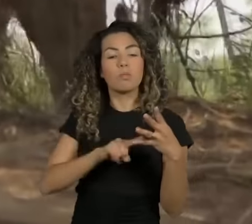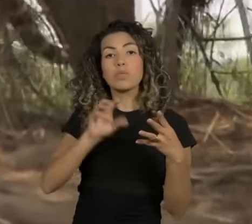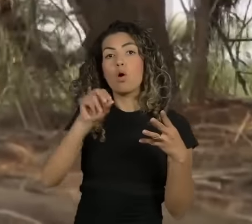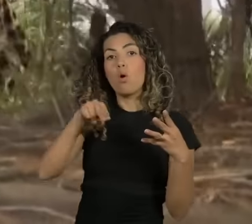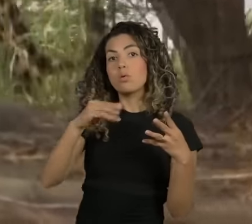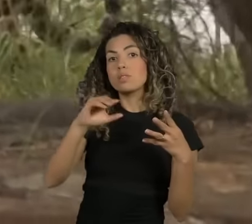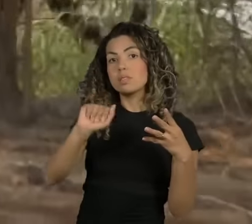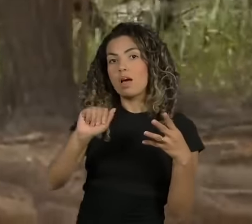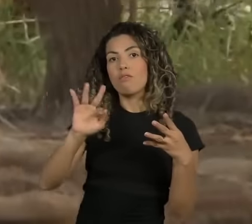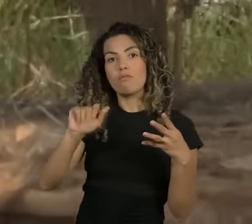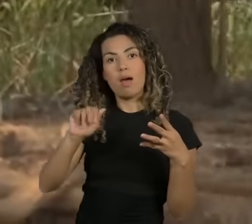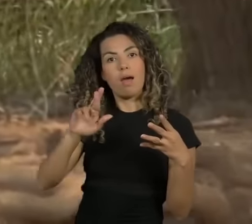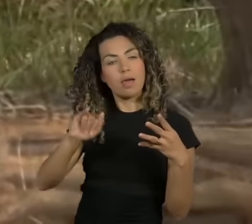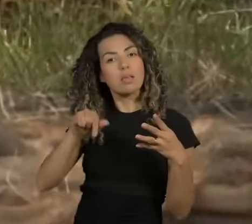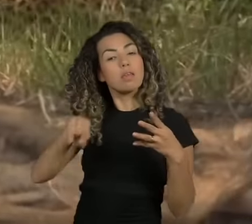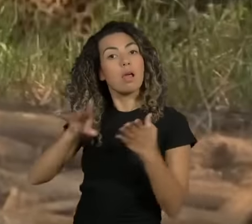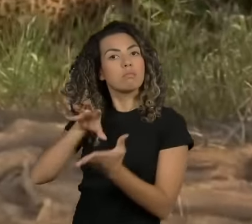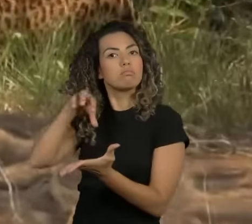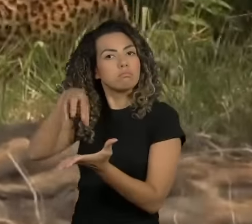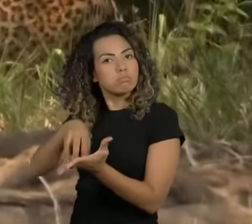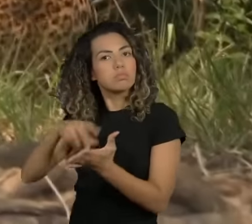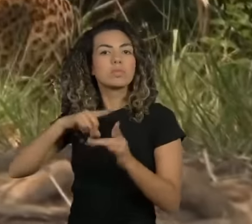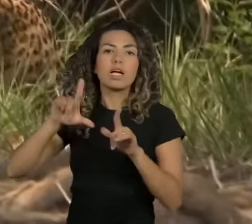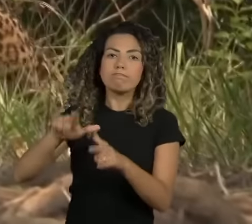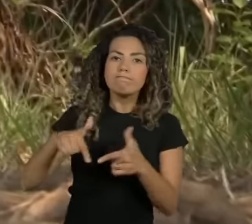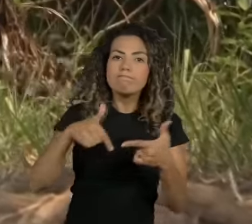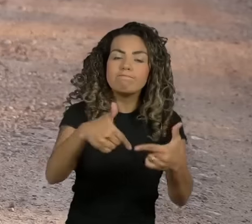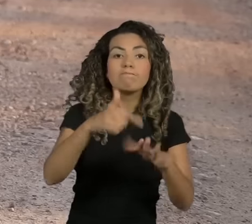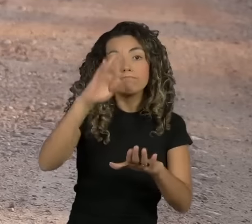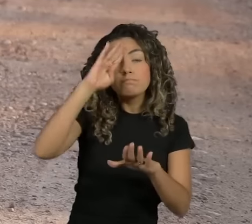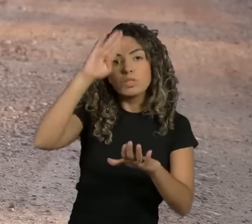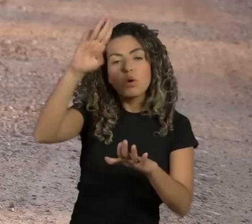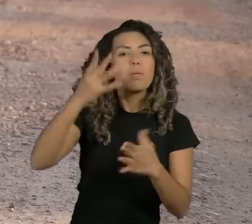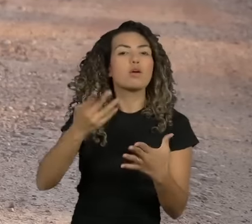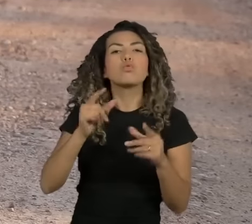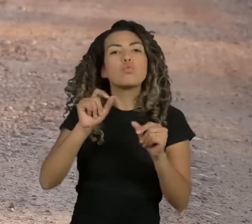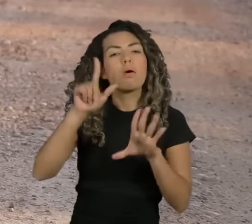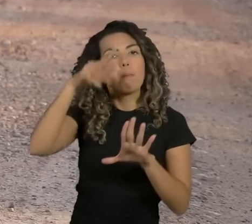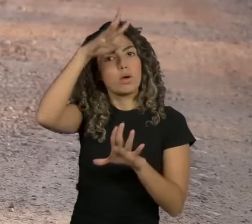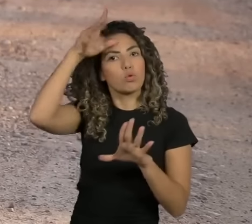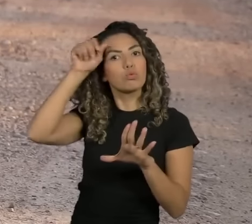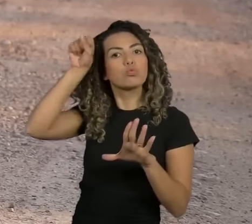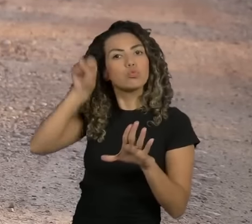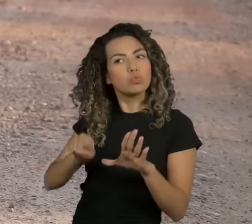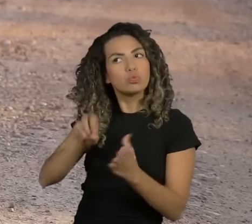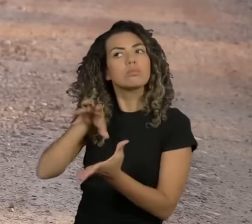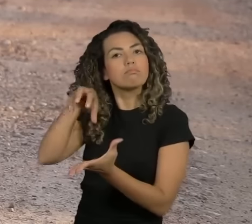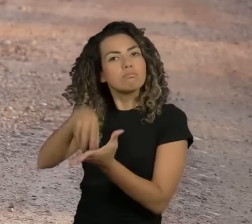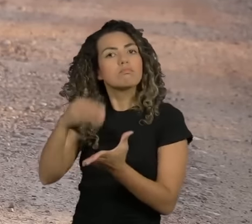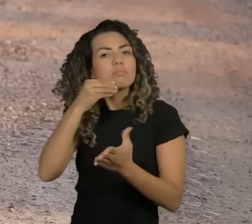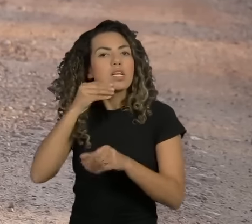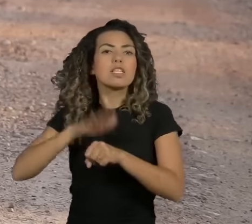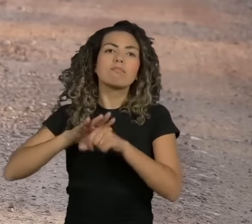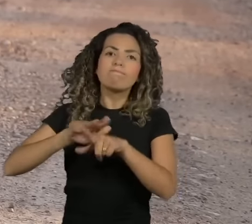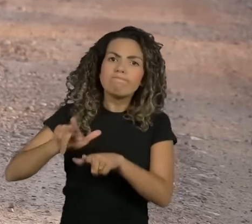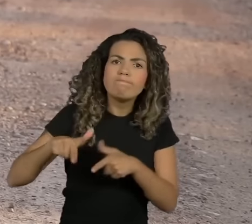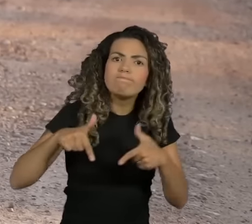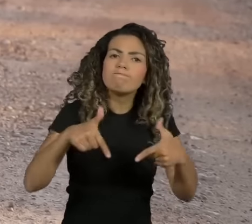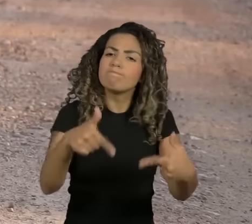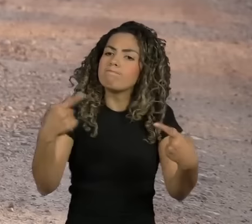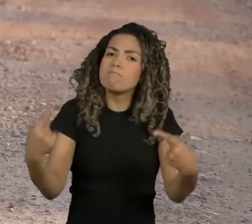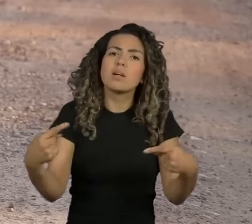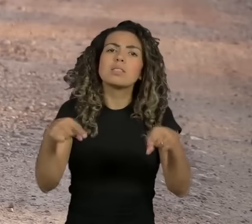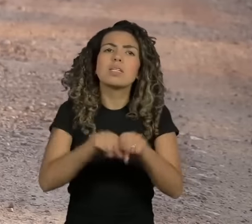onça-pintada no Pantanal do Mato Grosso do Sul com ecoturismo. A parceria já é antiga e começou por causa